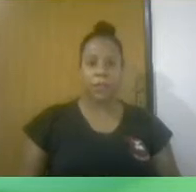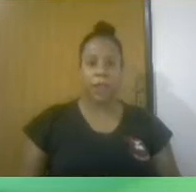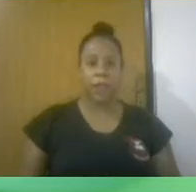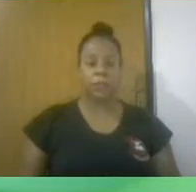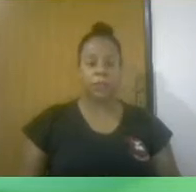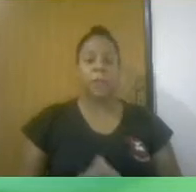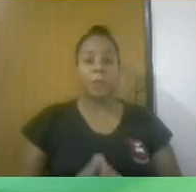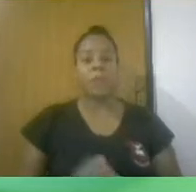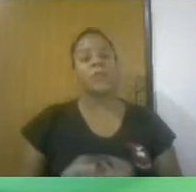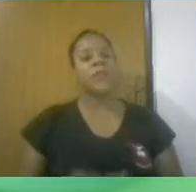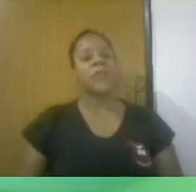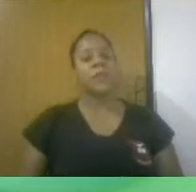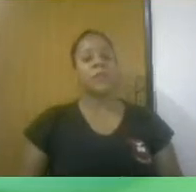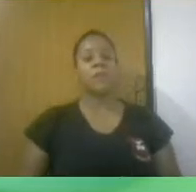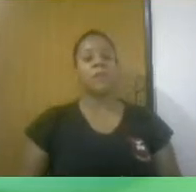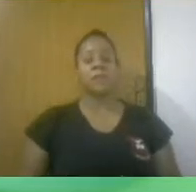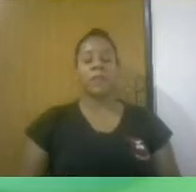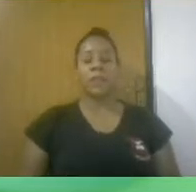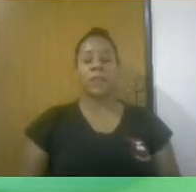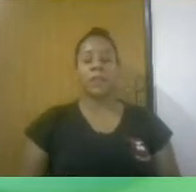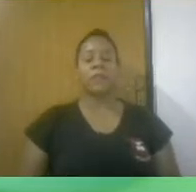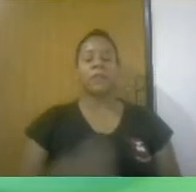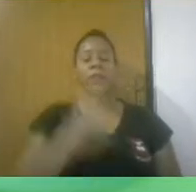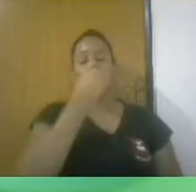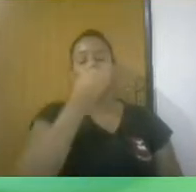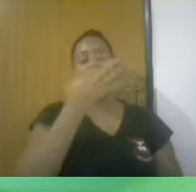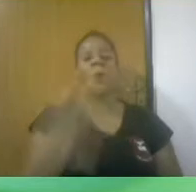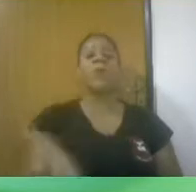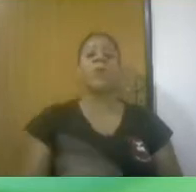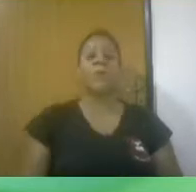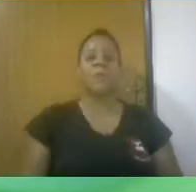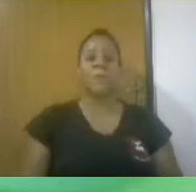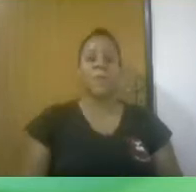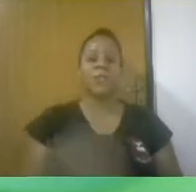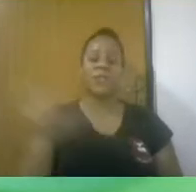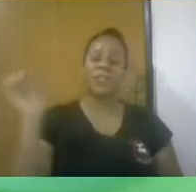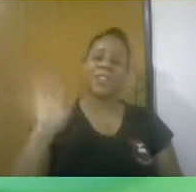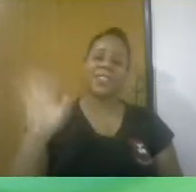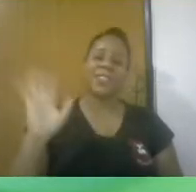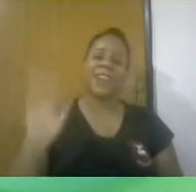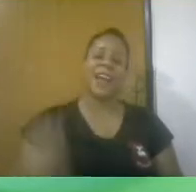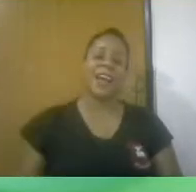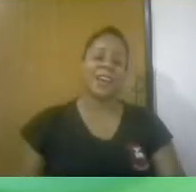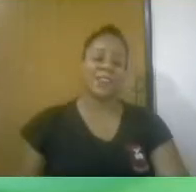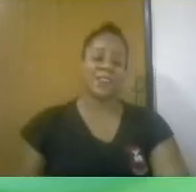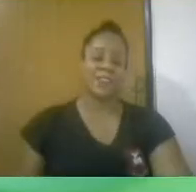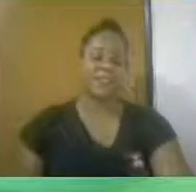sua atividade. Eu tenho certeza que você vai acertar tudo. Um grande beijo. Tchau!